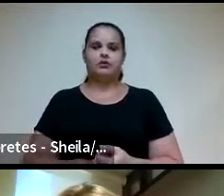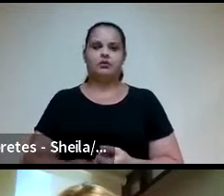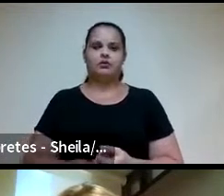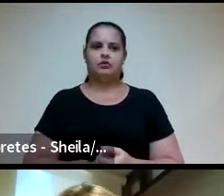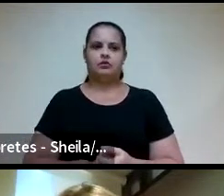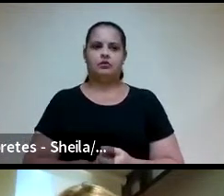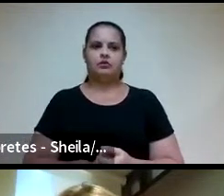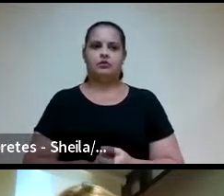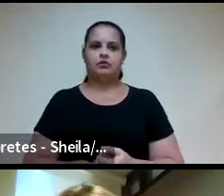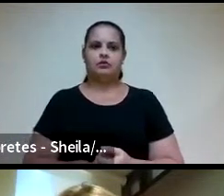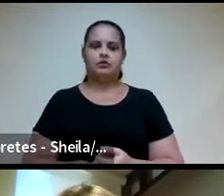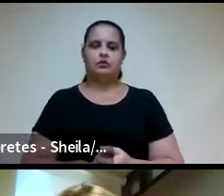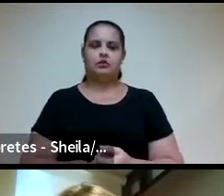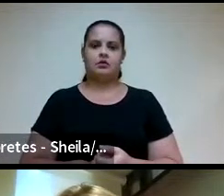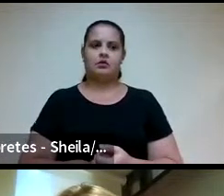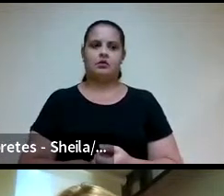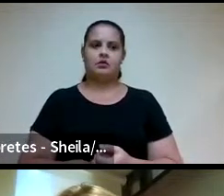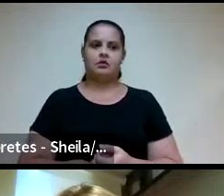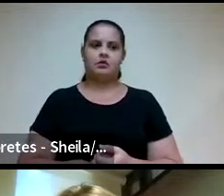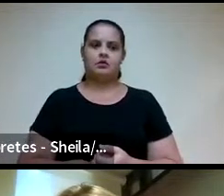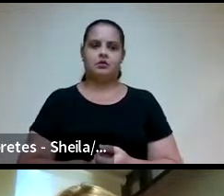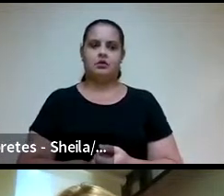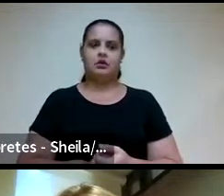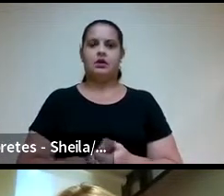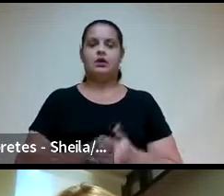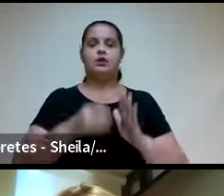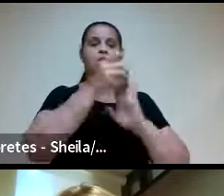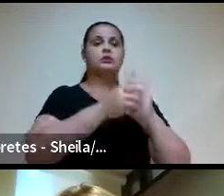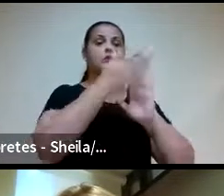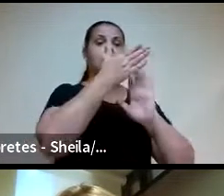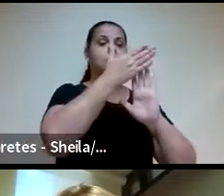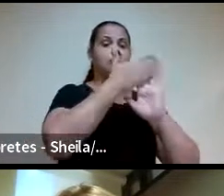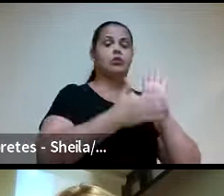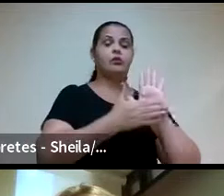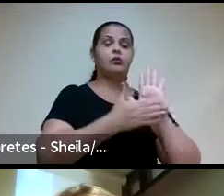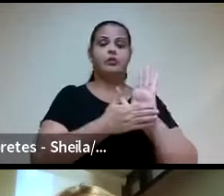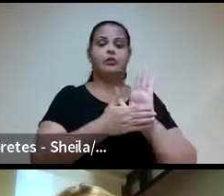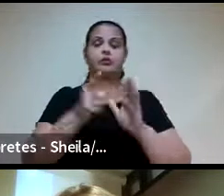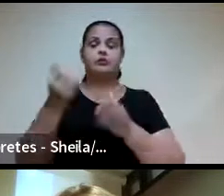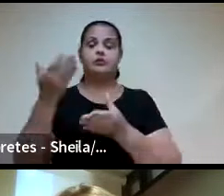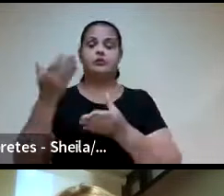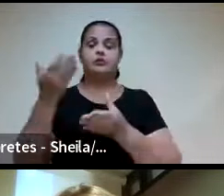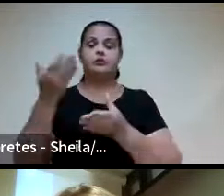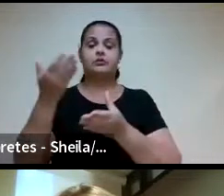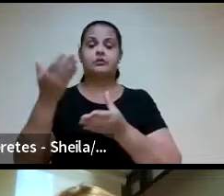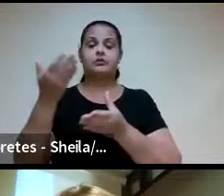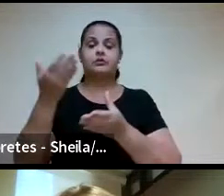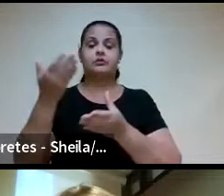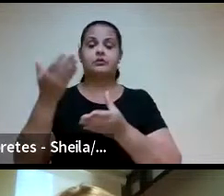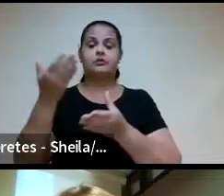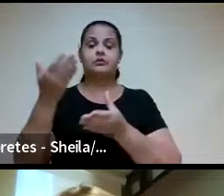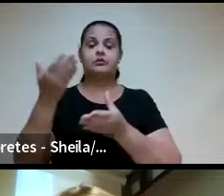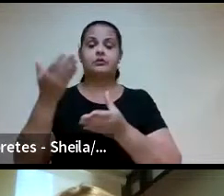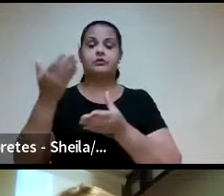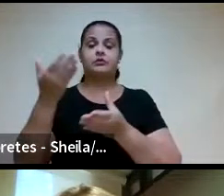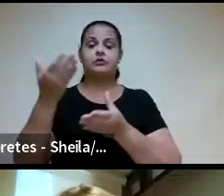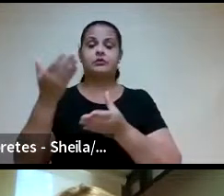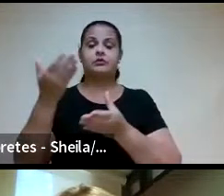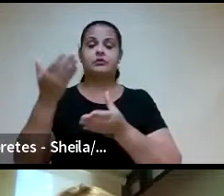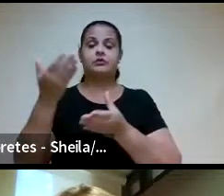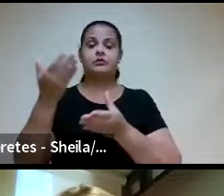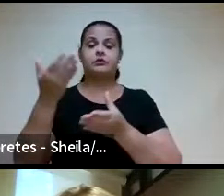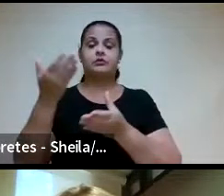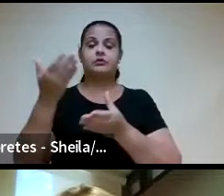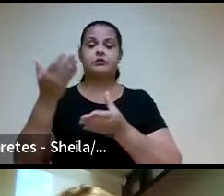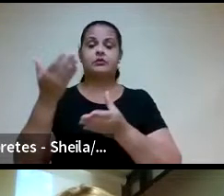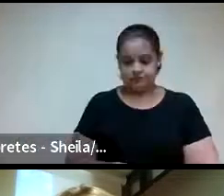instrução do processo. E aqui eu trago a colação que reza o artigo 455, parágrafo 4 do CPC, que é